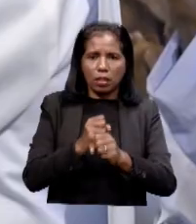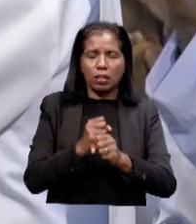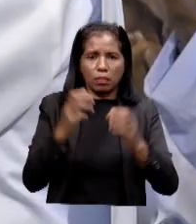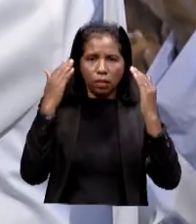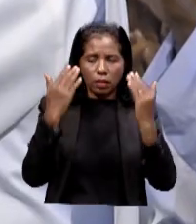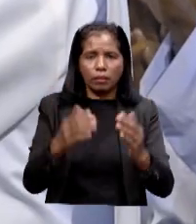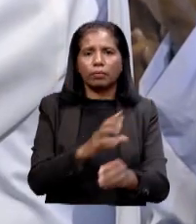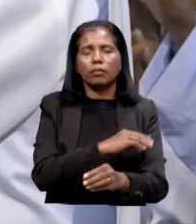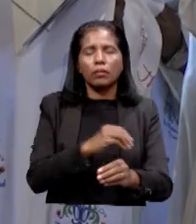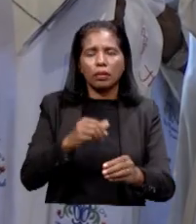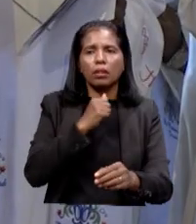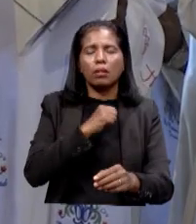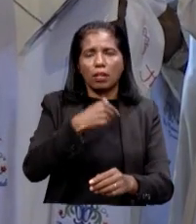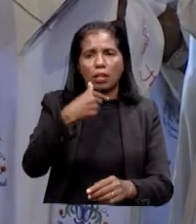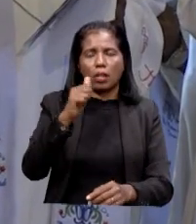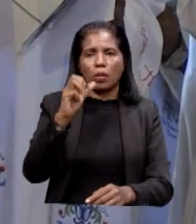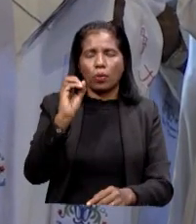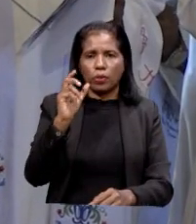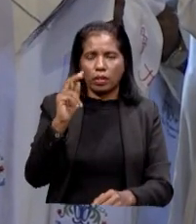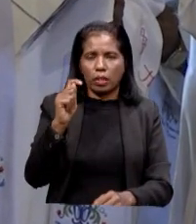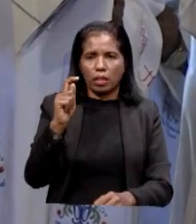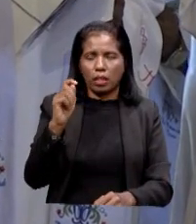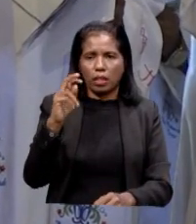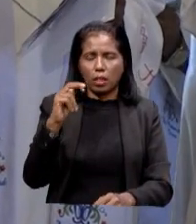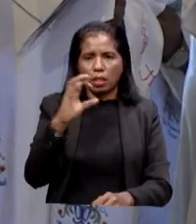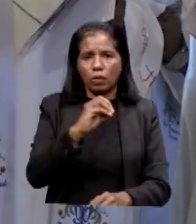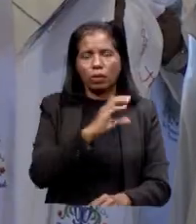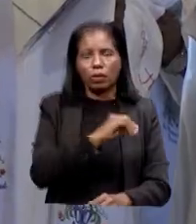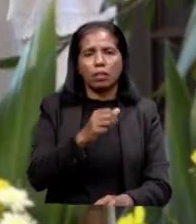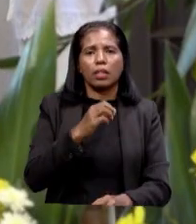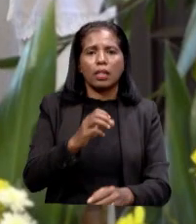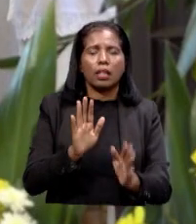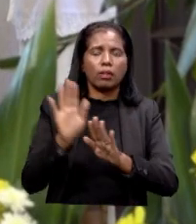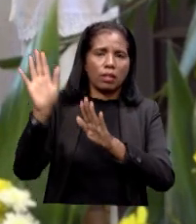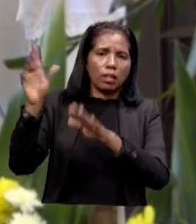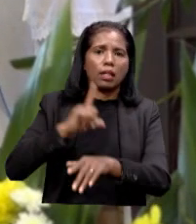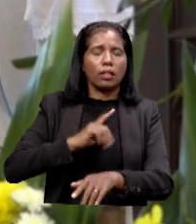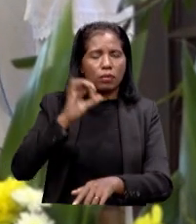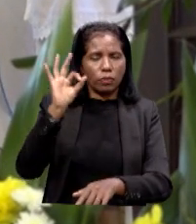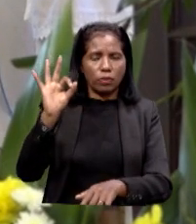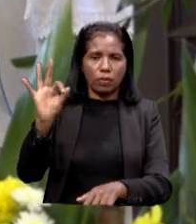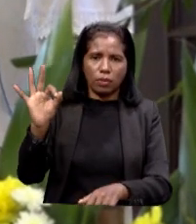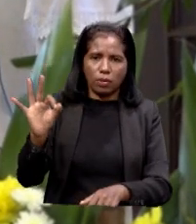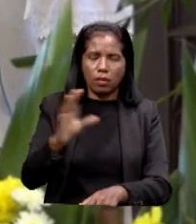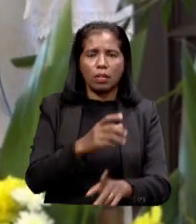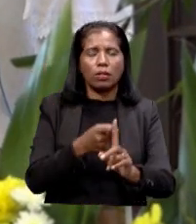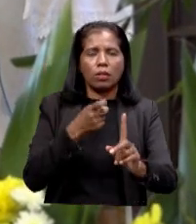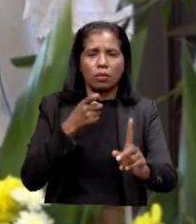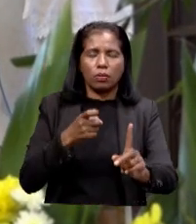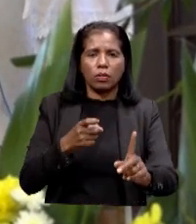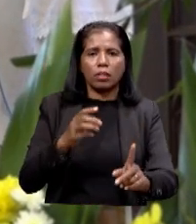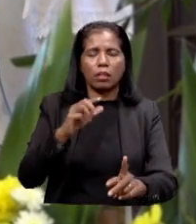mahanesan, Padre Agostino Piedade Babu husi paróquia Letefoho, Padre Favelino Alves da Costa husi paróquia